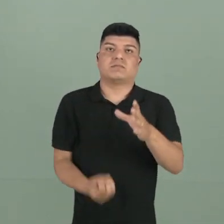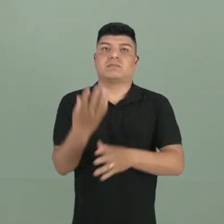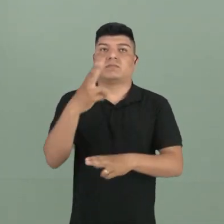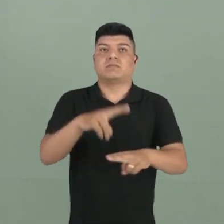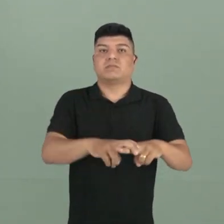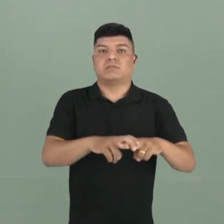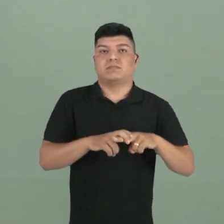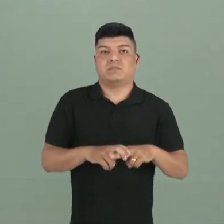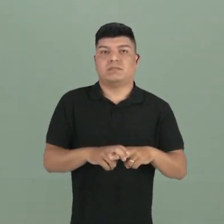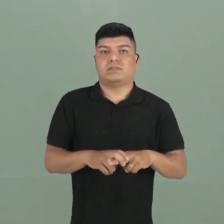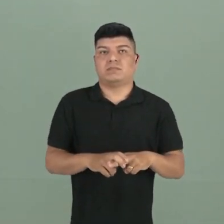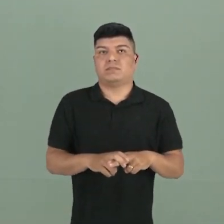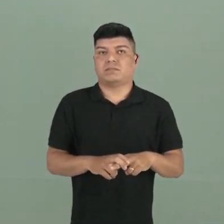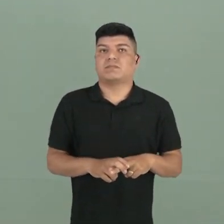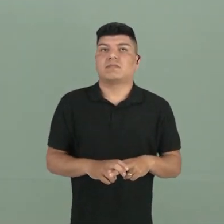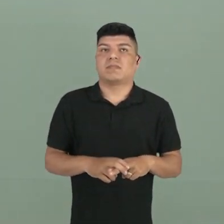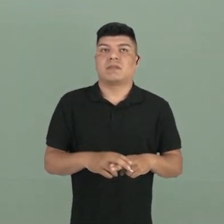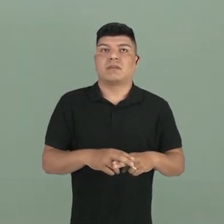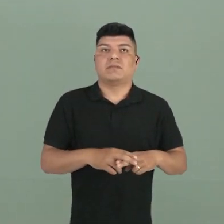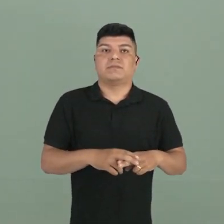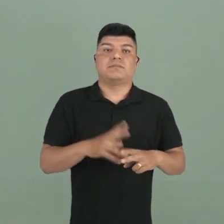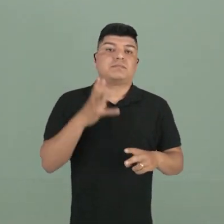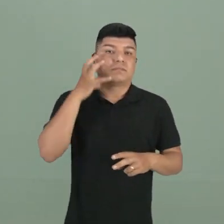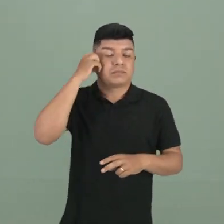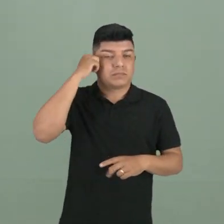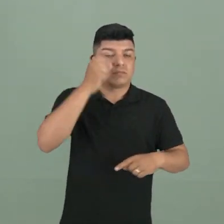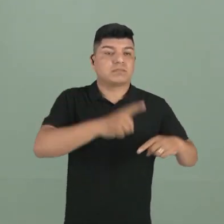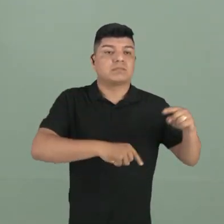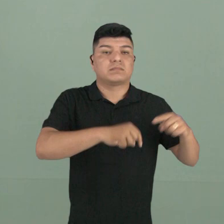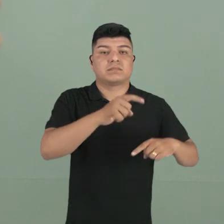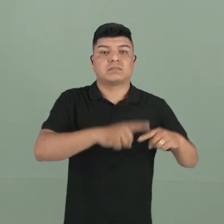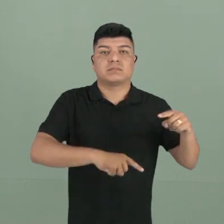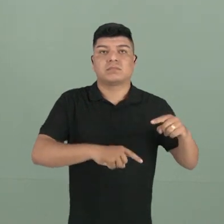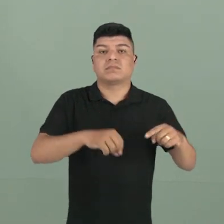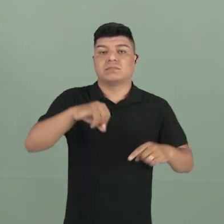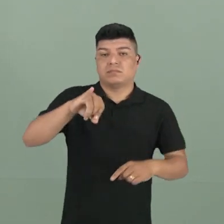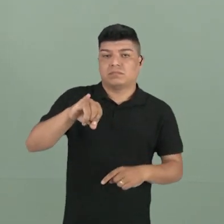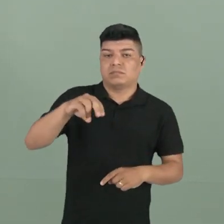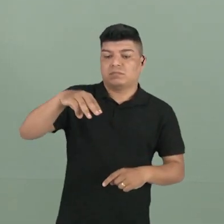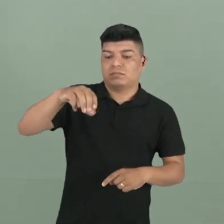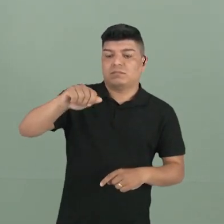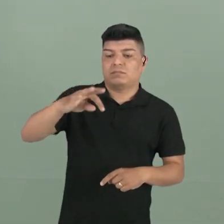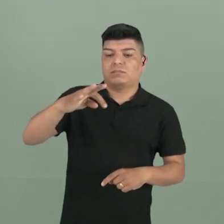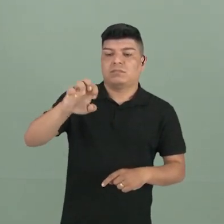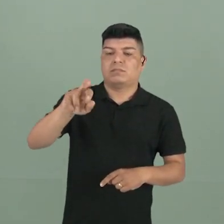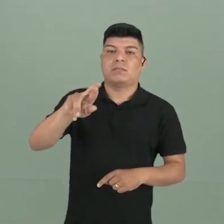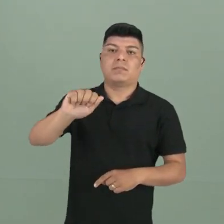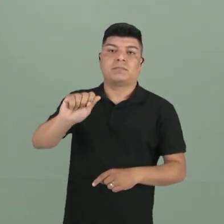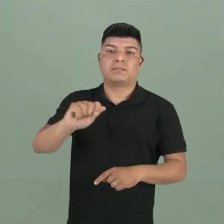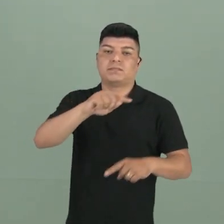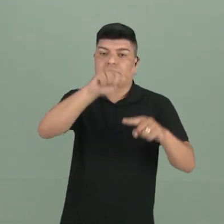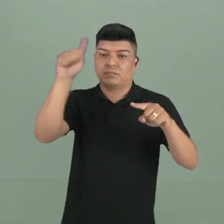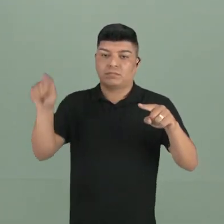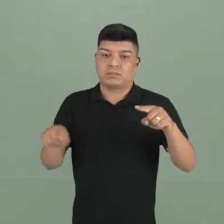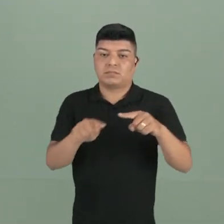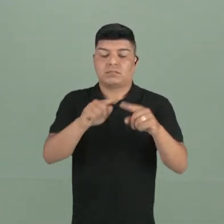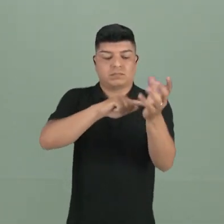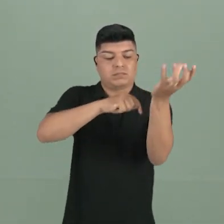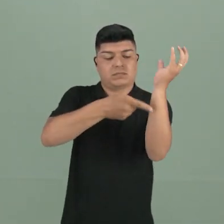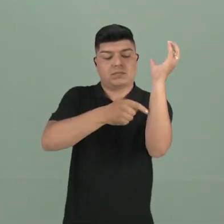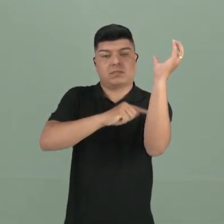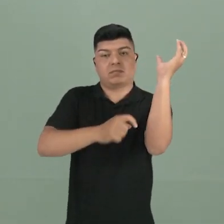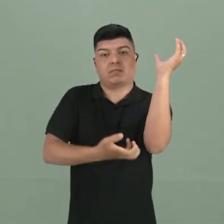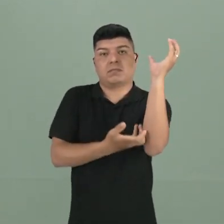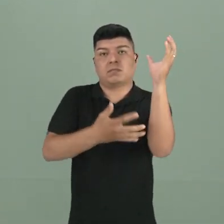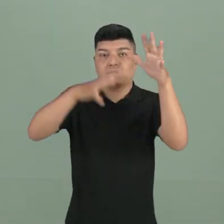tornou então um patrimônio imaterial para a realidade e a importância econômica do ciclo da borracha aqui na